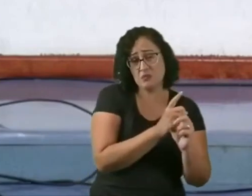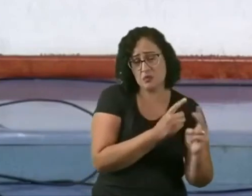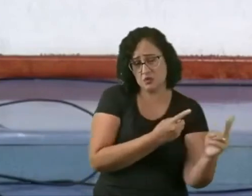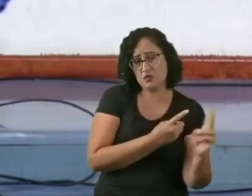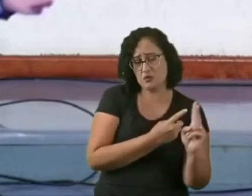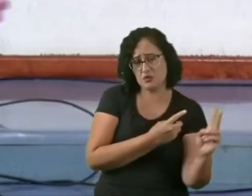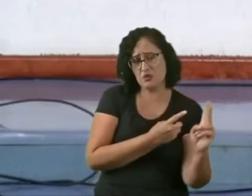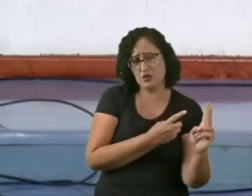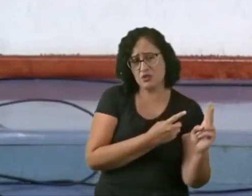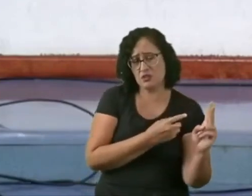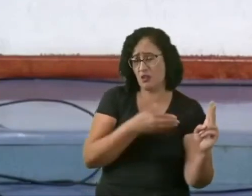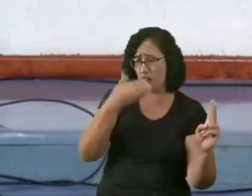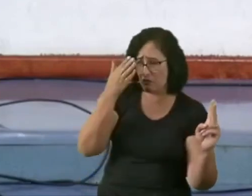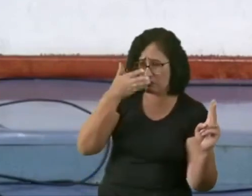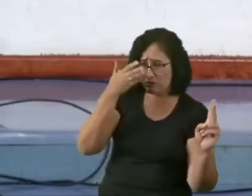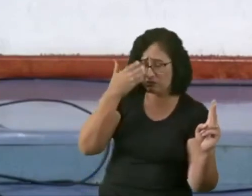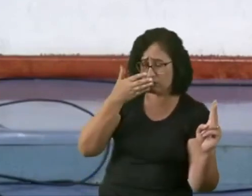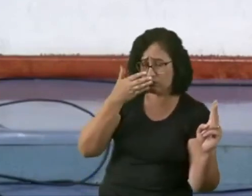parcial,